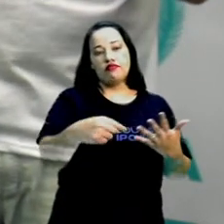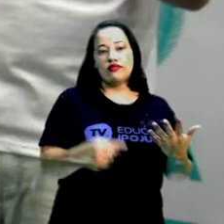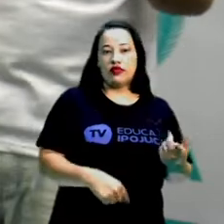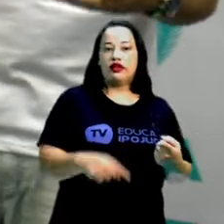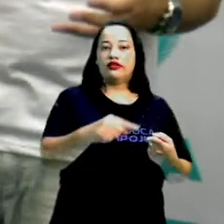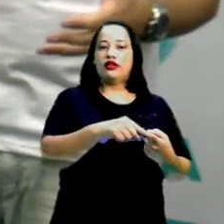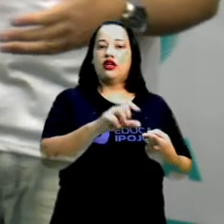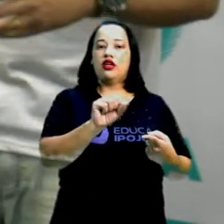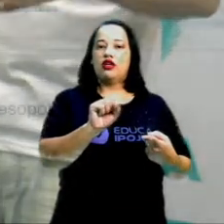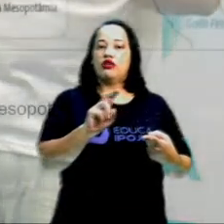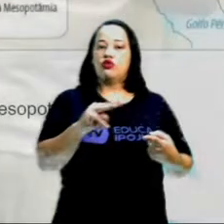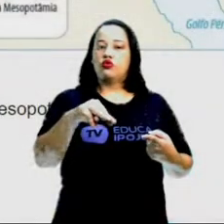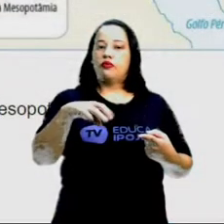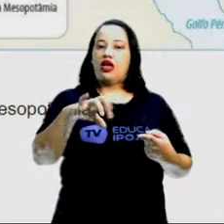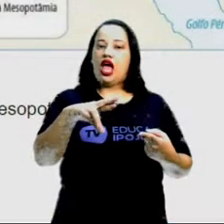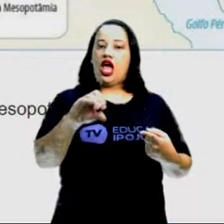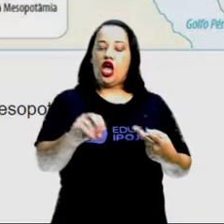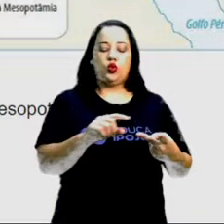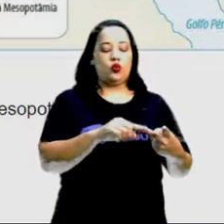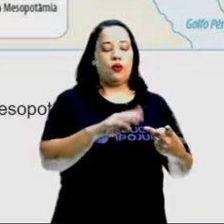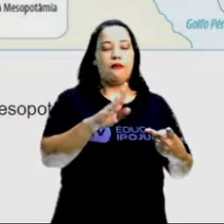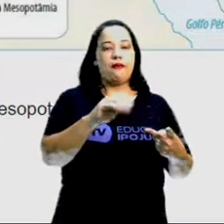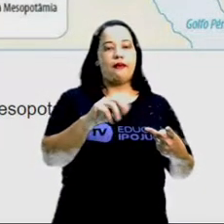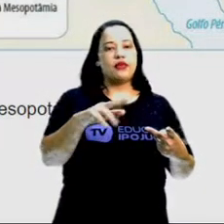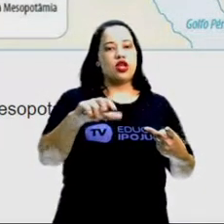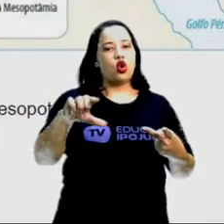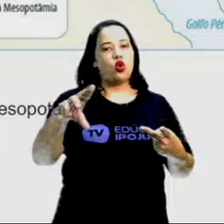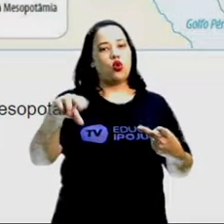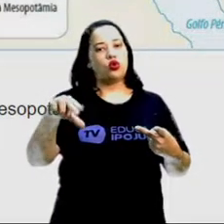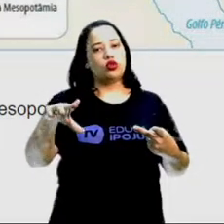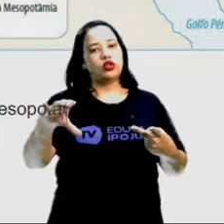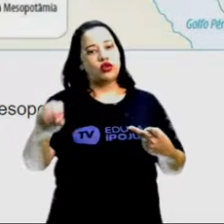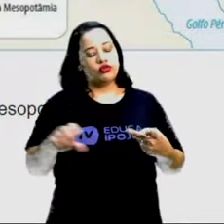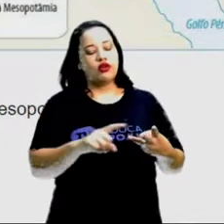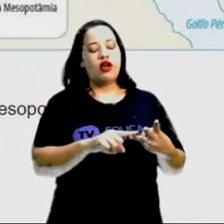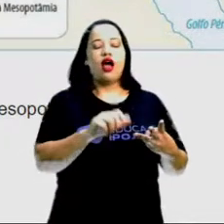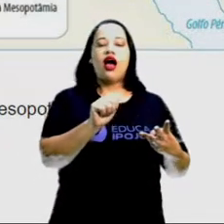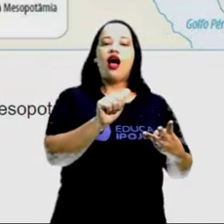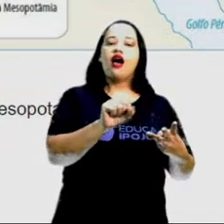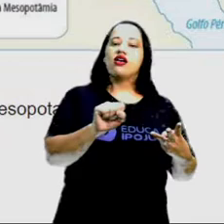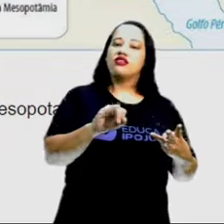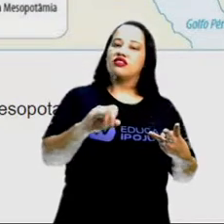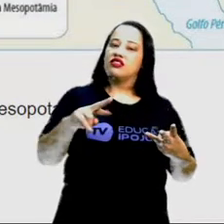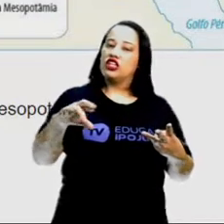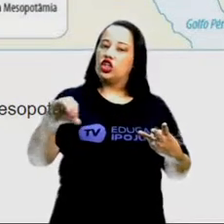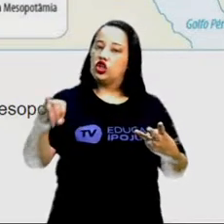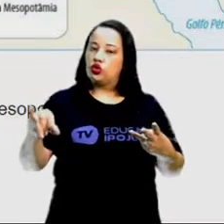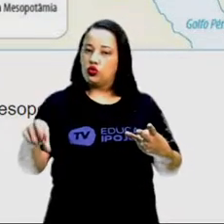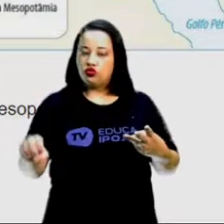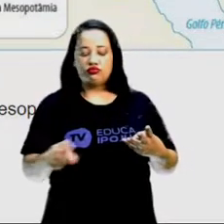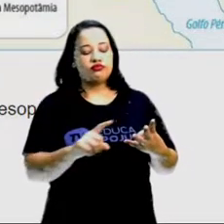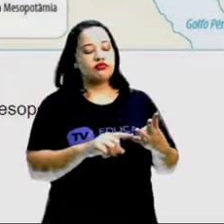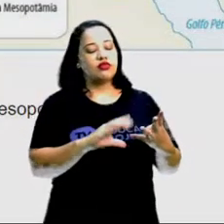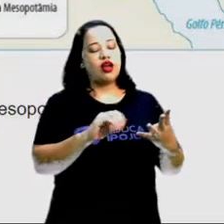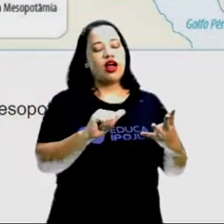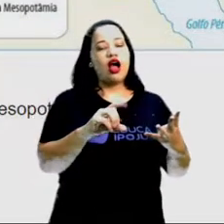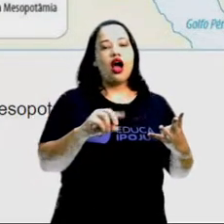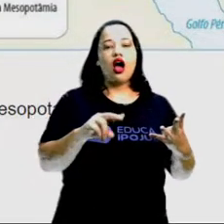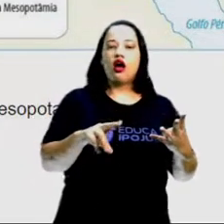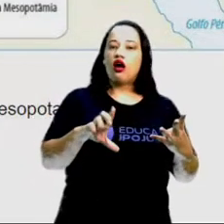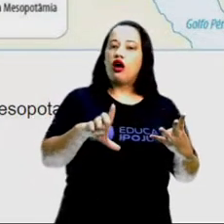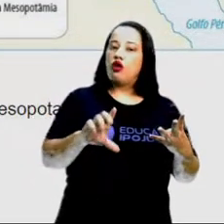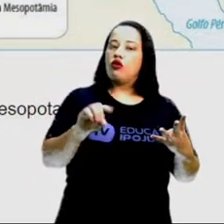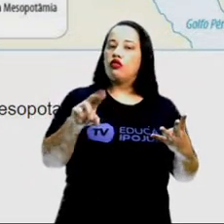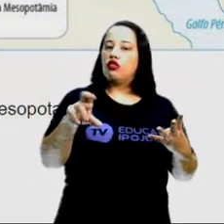os sumérios, nós vamos ter os babilônicos, vamos ter os assírios, vamos ter os caldeus, também conhecidos como